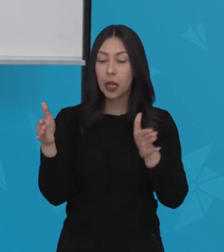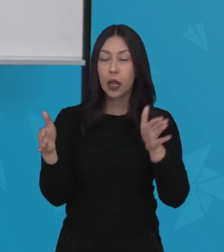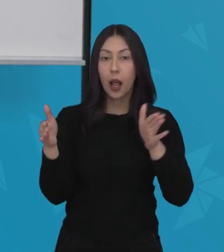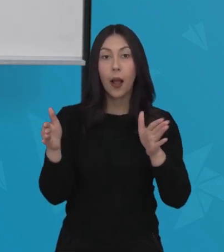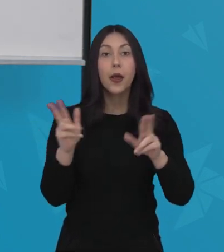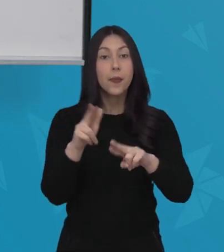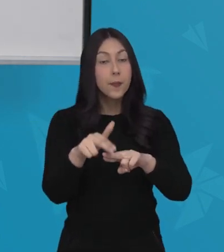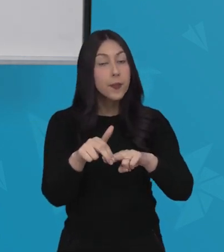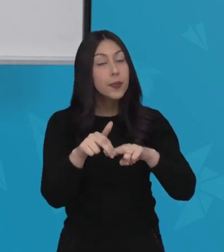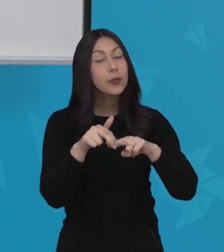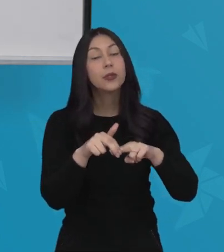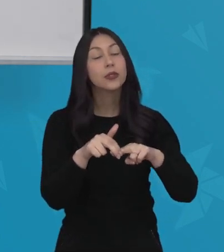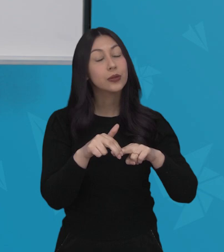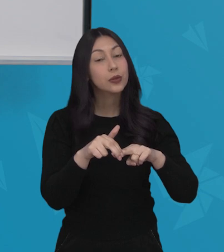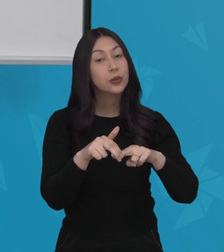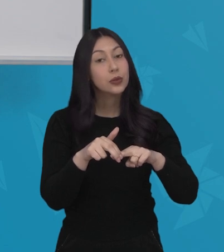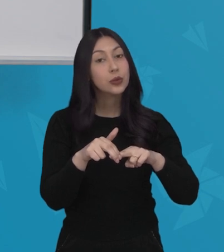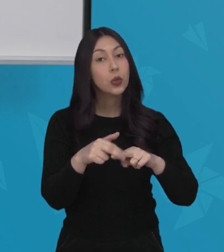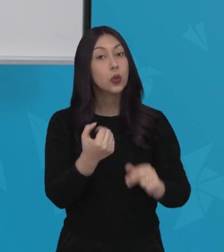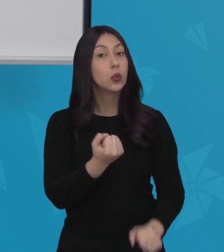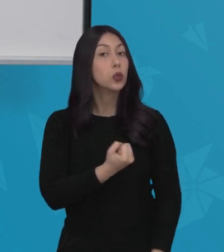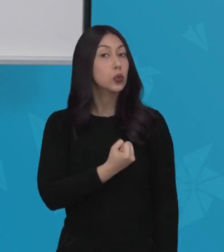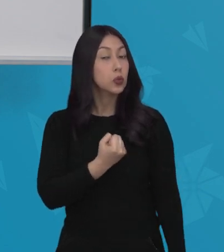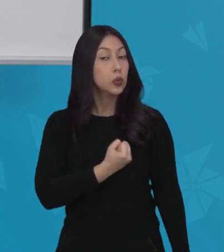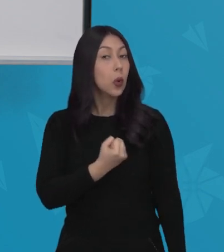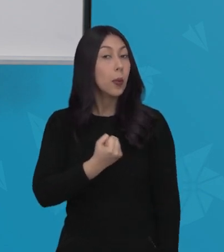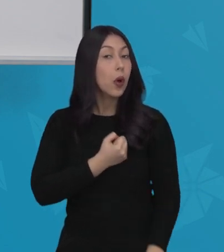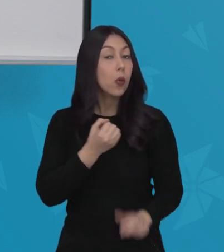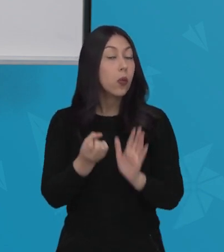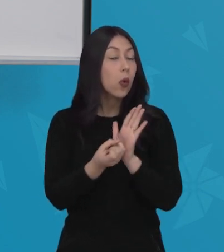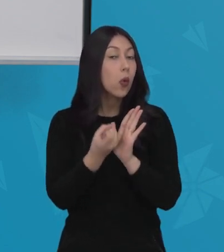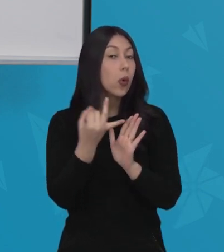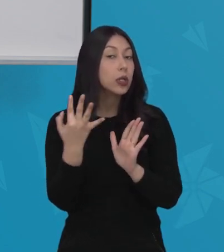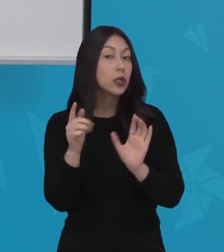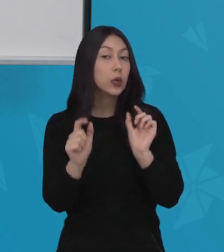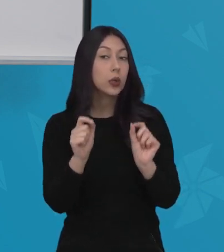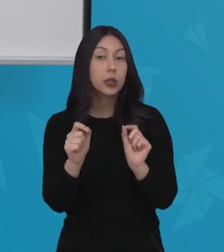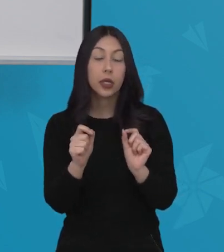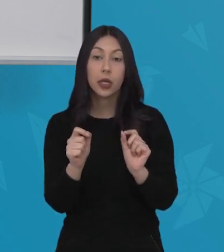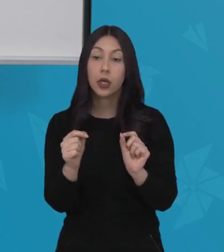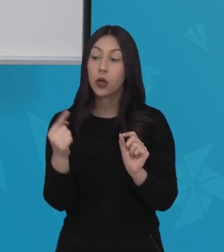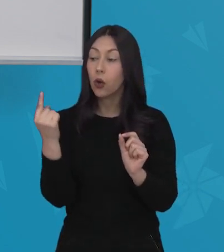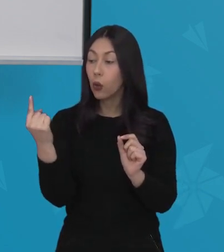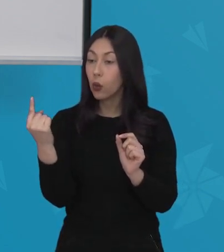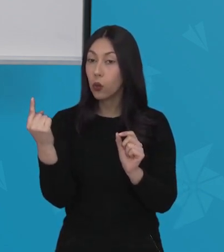nosso x aqui vai ser um valor que vai ser maior